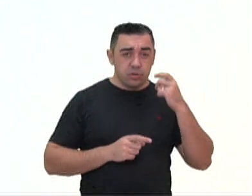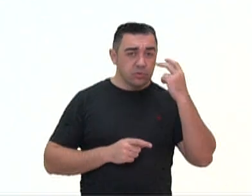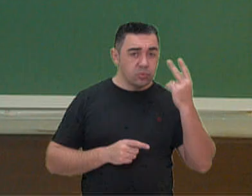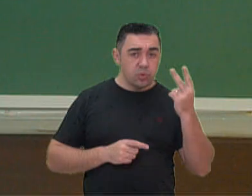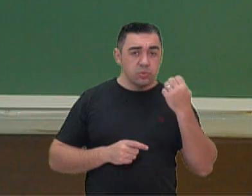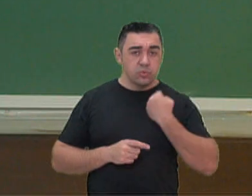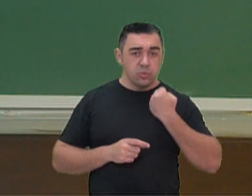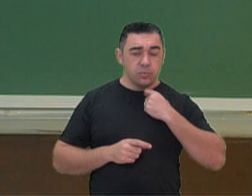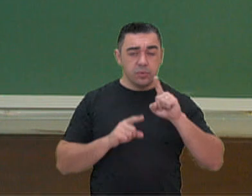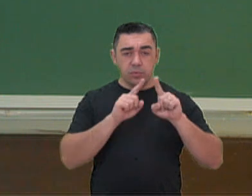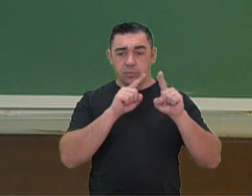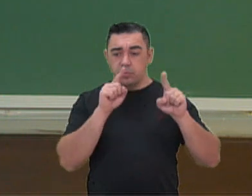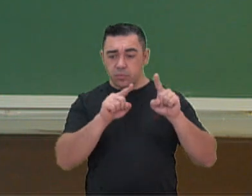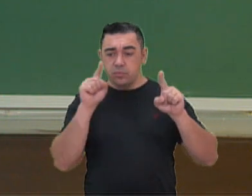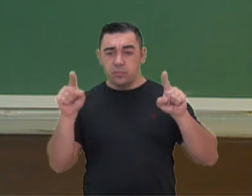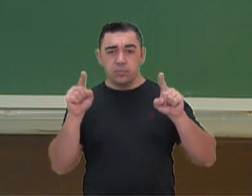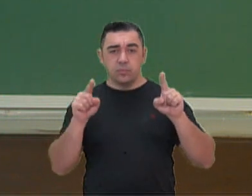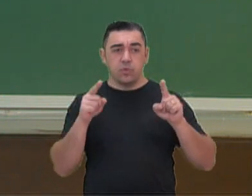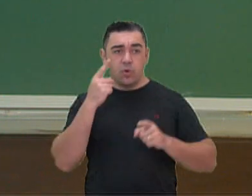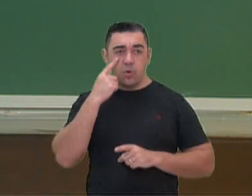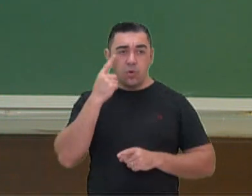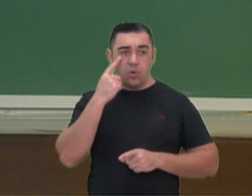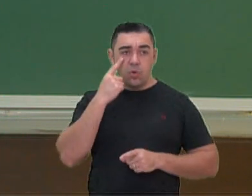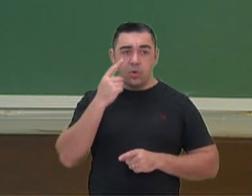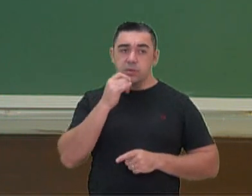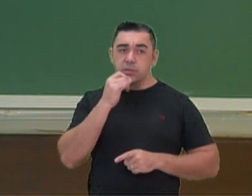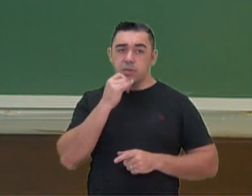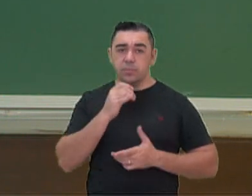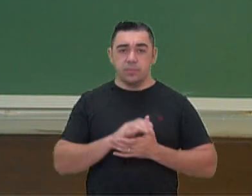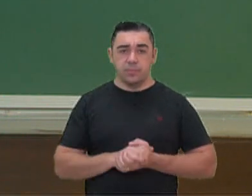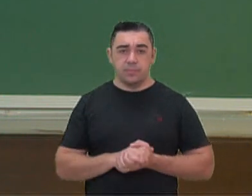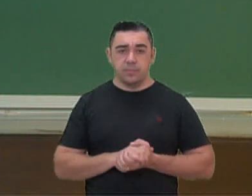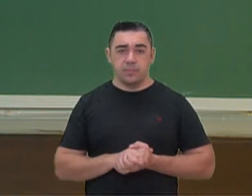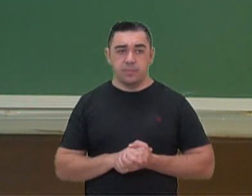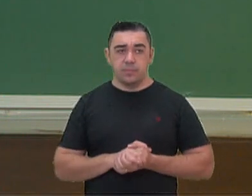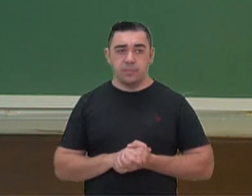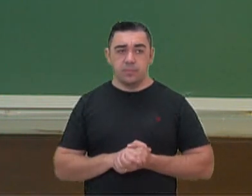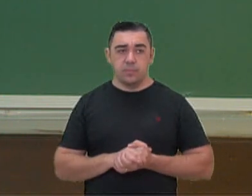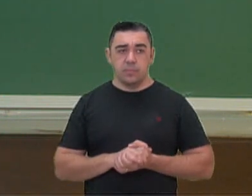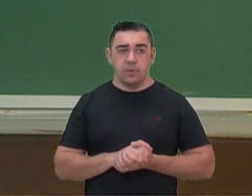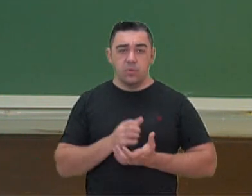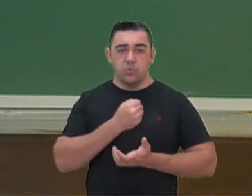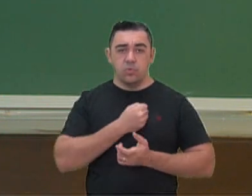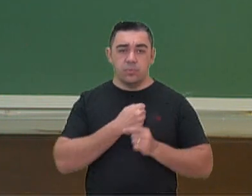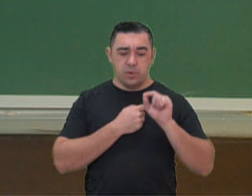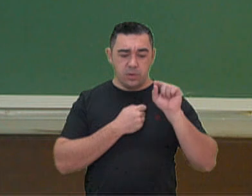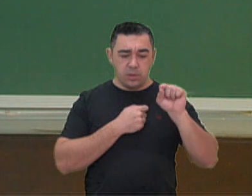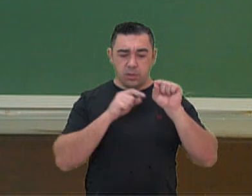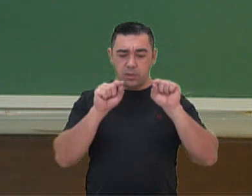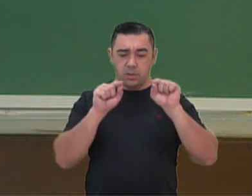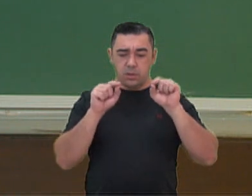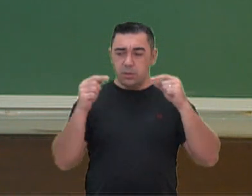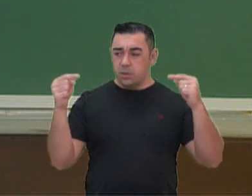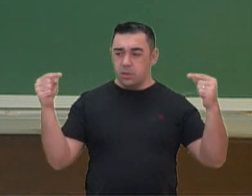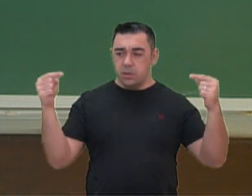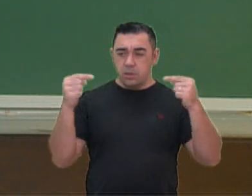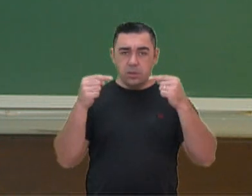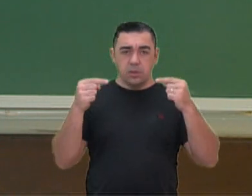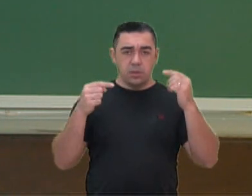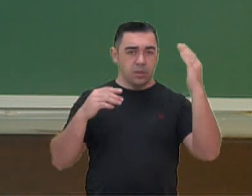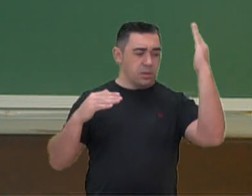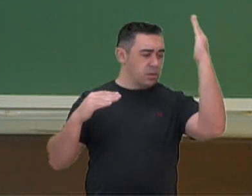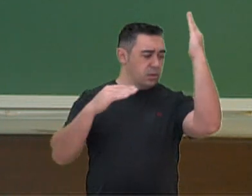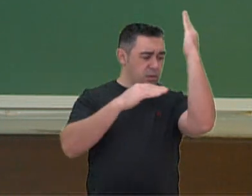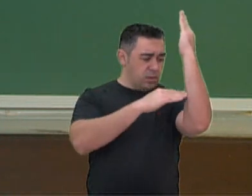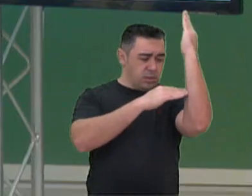aqui no gráfico, dá uma olhada. Se você pega aqui um valor aqui e aqui, quando você sobe a correspondência, tem o mesmo correspondente em